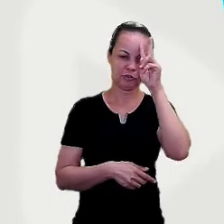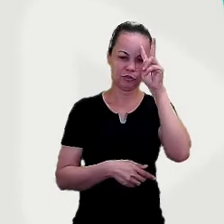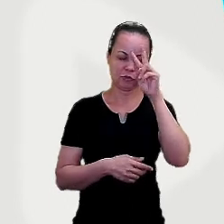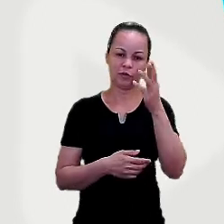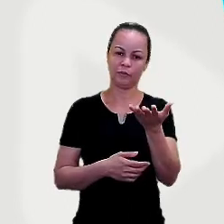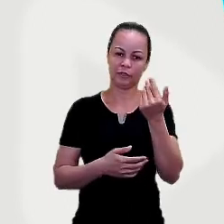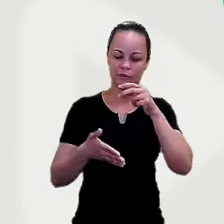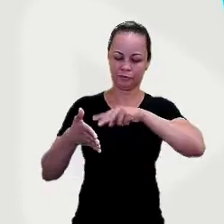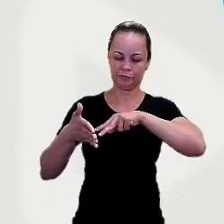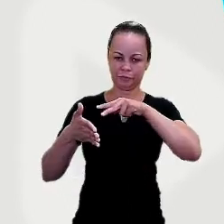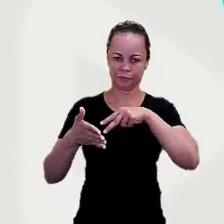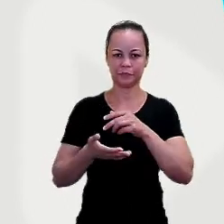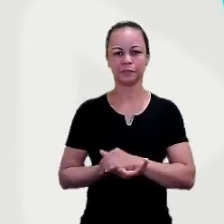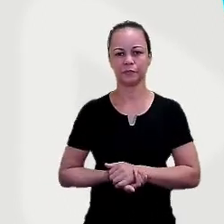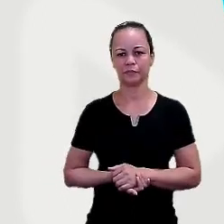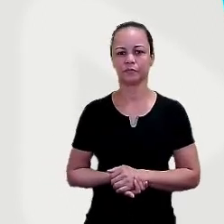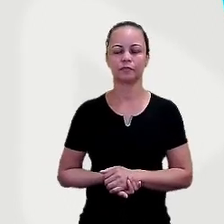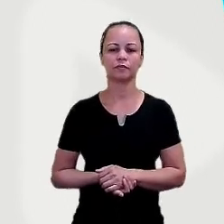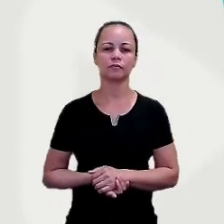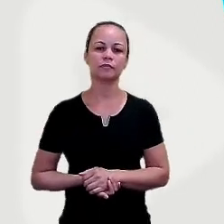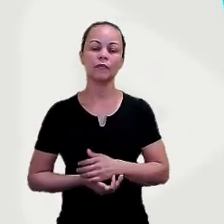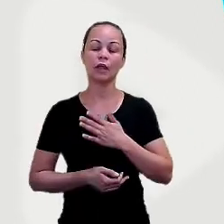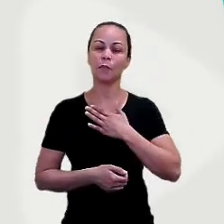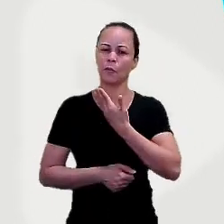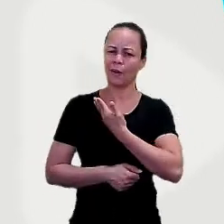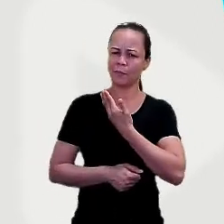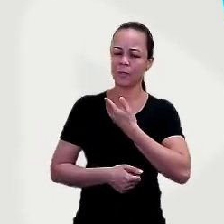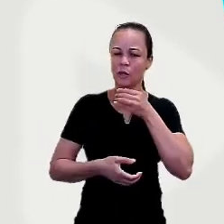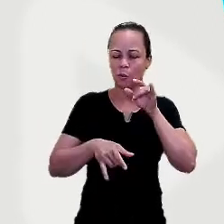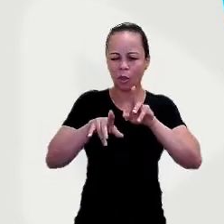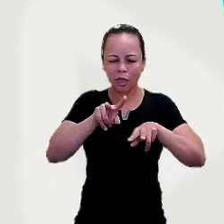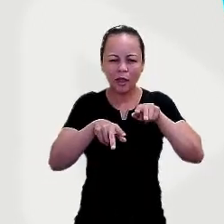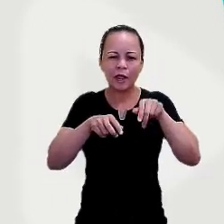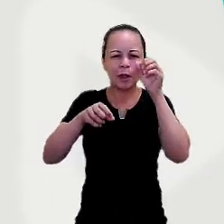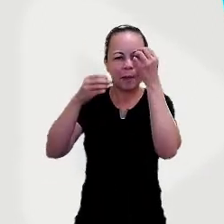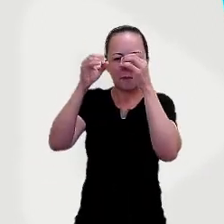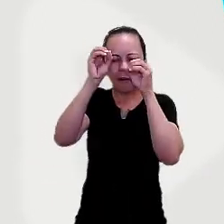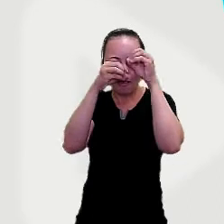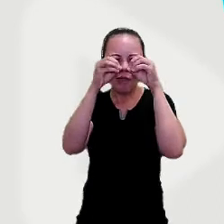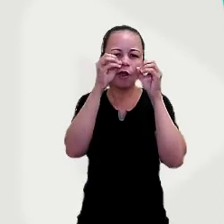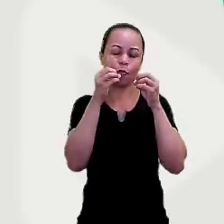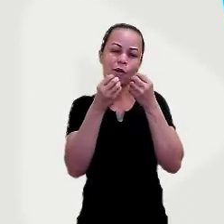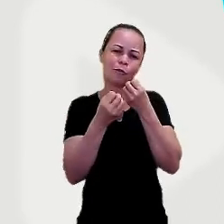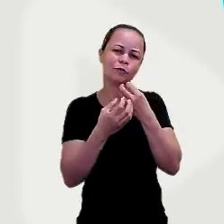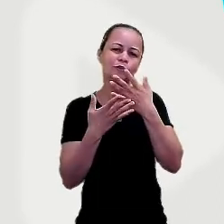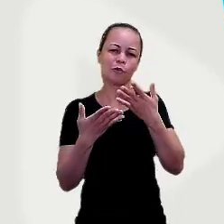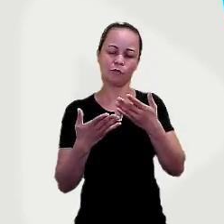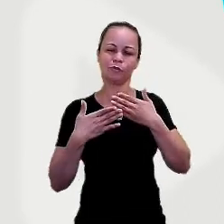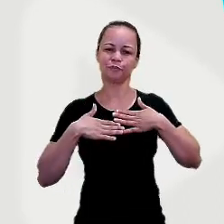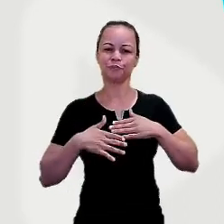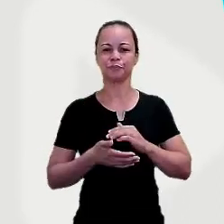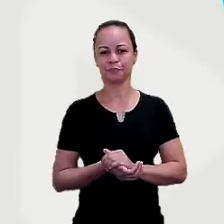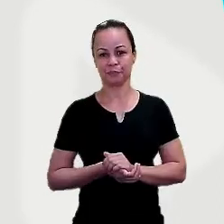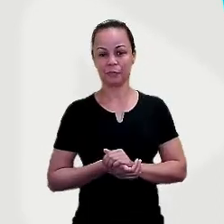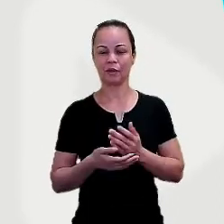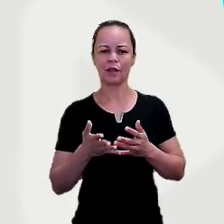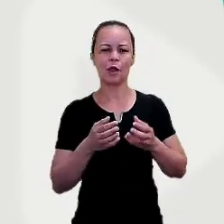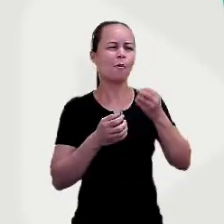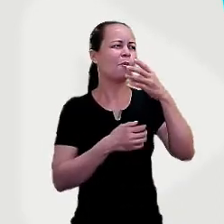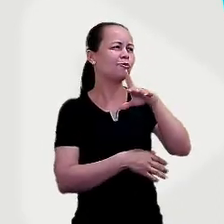atenção na leitura, tá bom? Meu amigo camaleão acordou de bom humor. Bom dia, sol! Bom